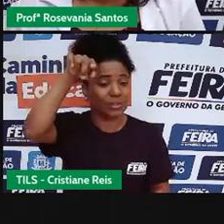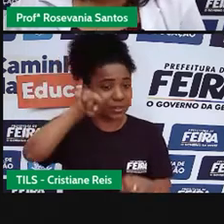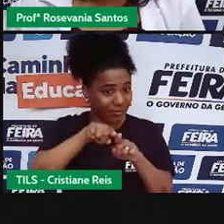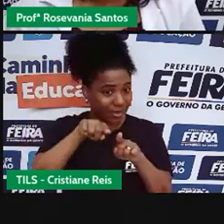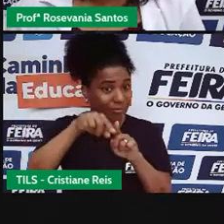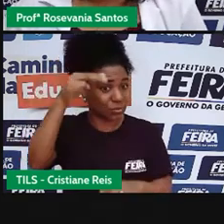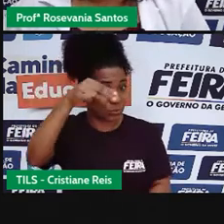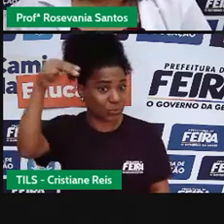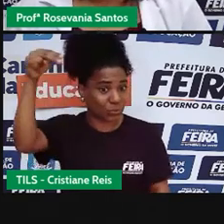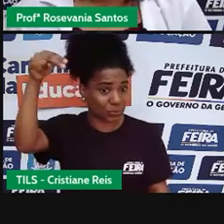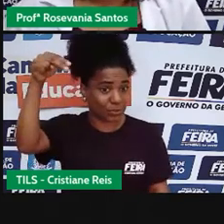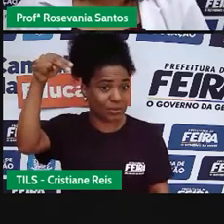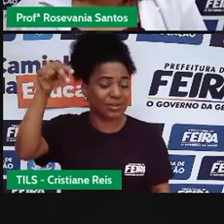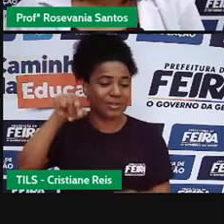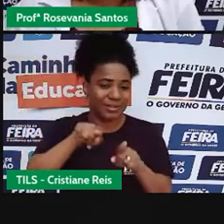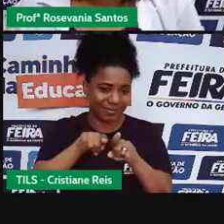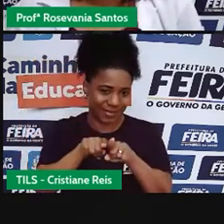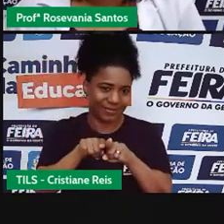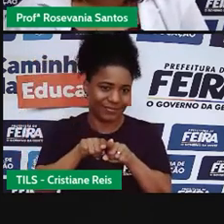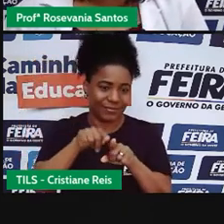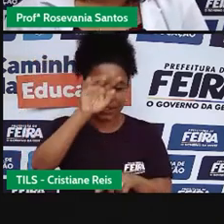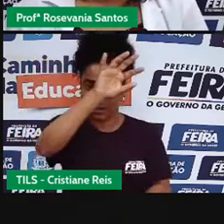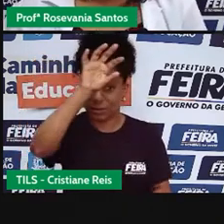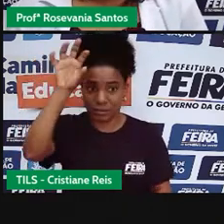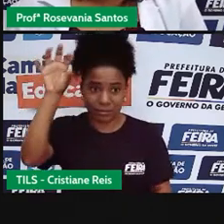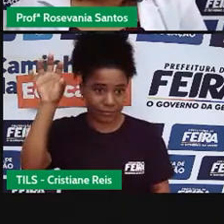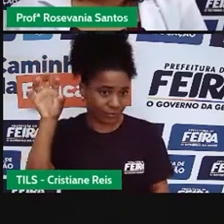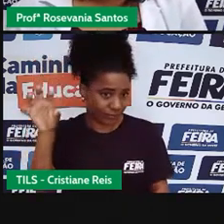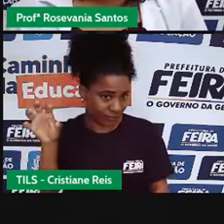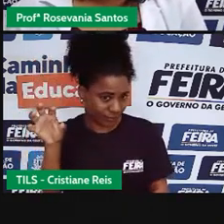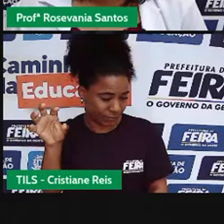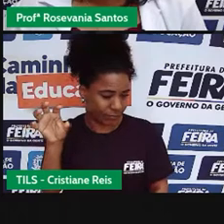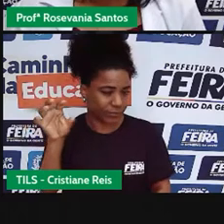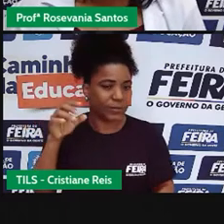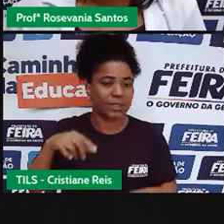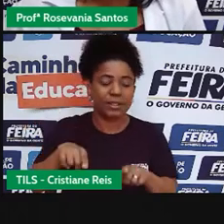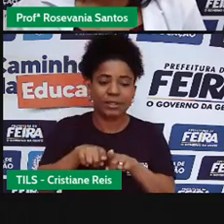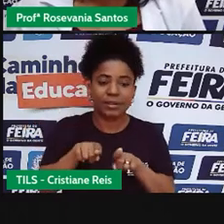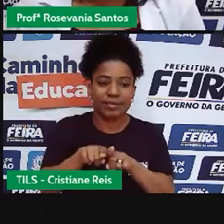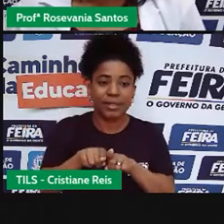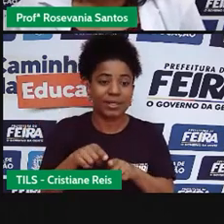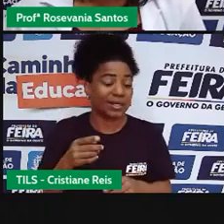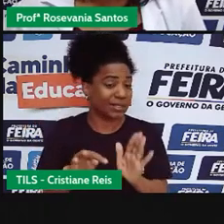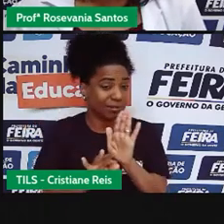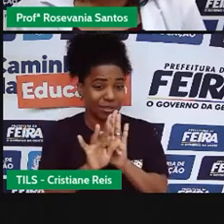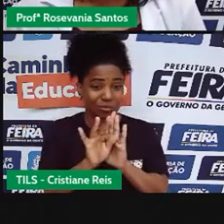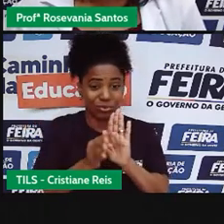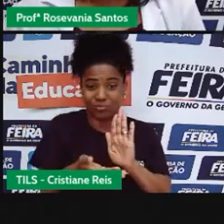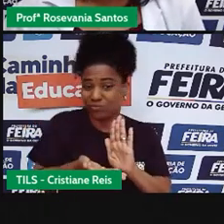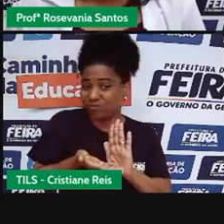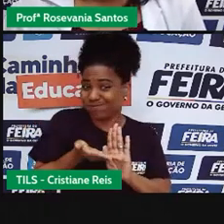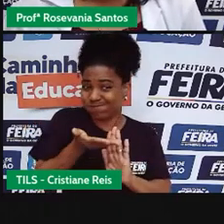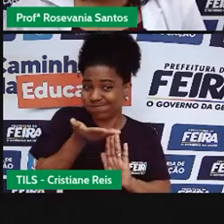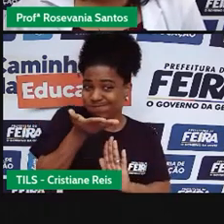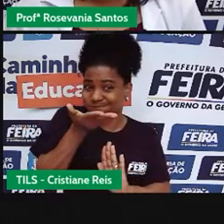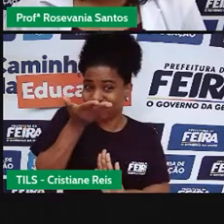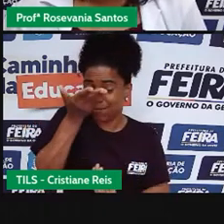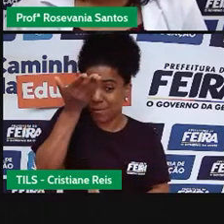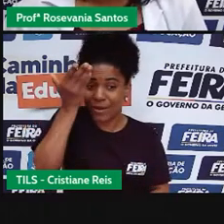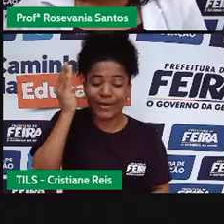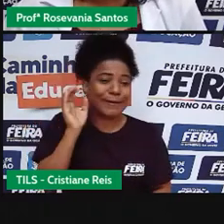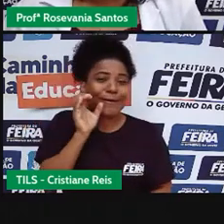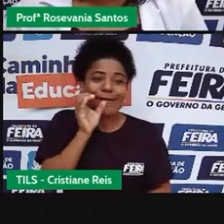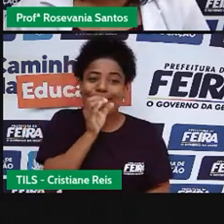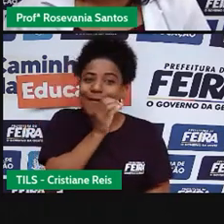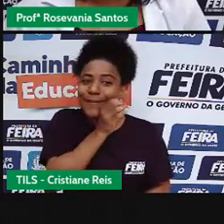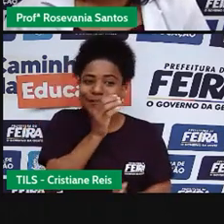nordeste. Então, o clima do Brasil central, as temperaturas elevadas, com amplitude térmica, olha o que a gente